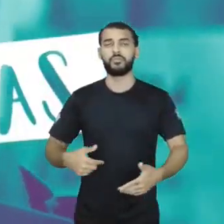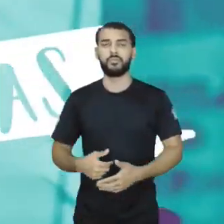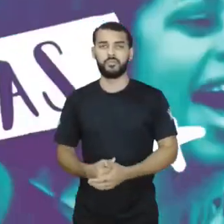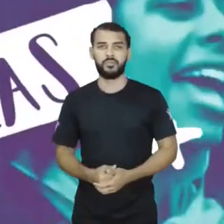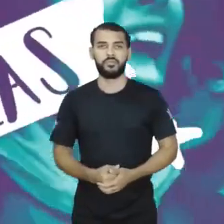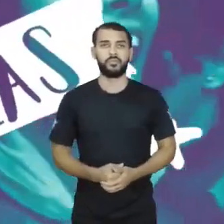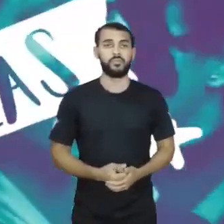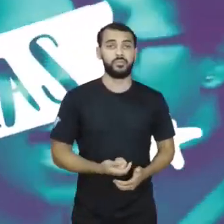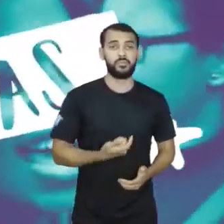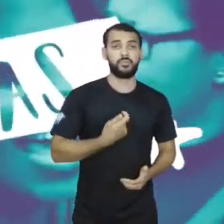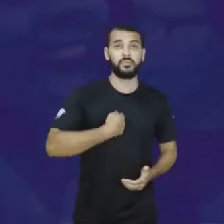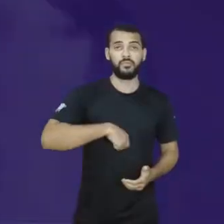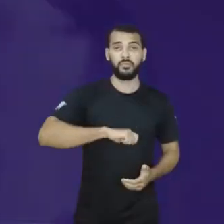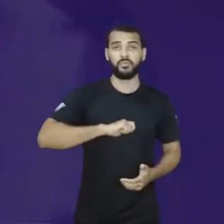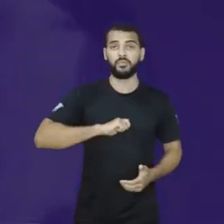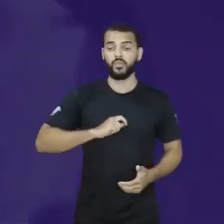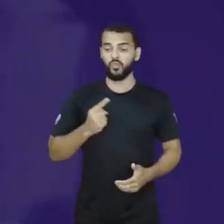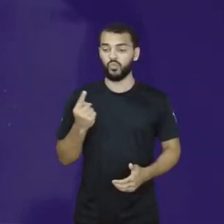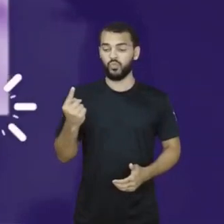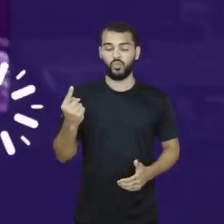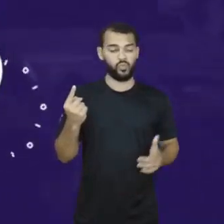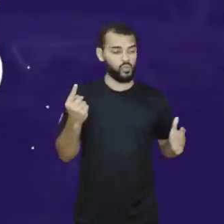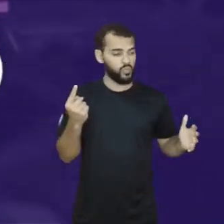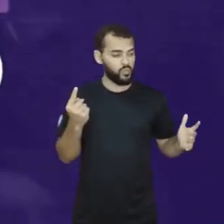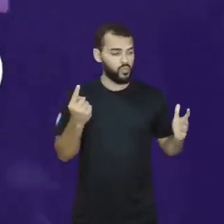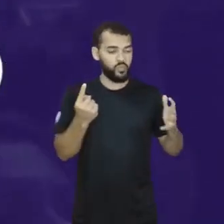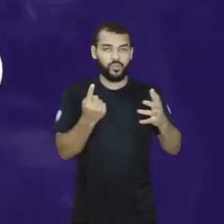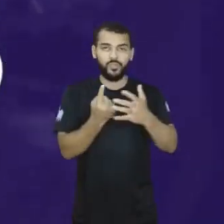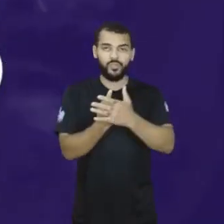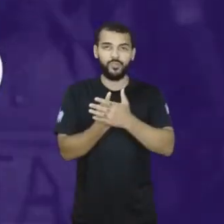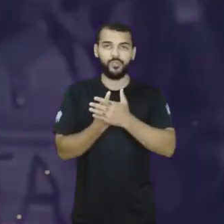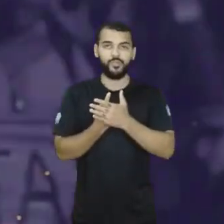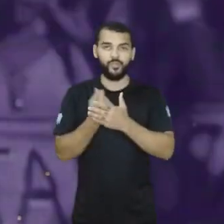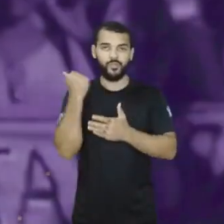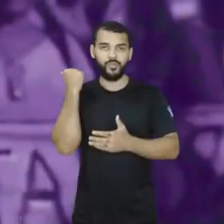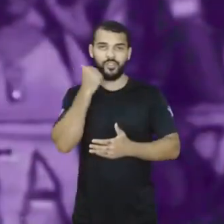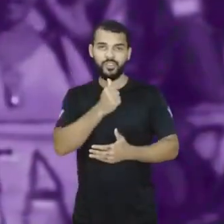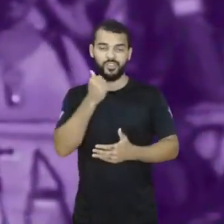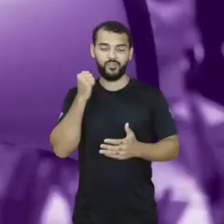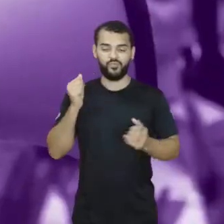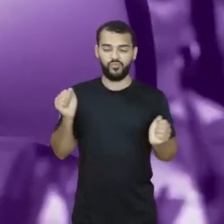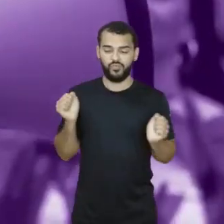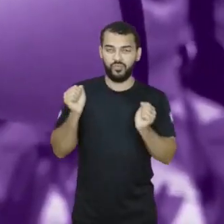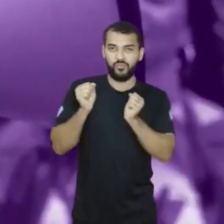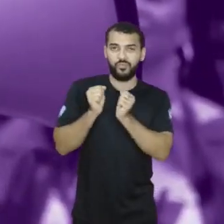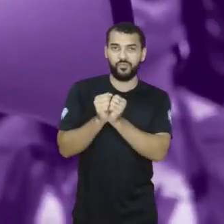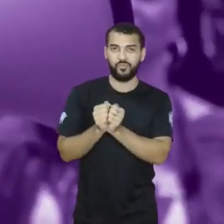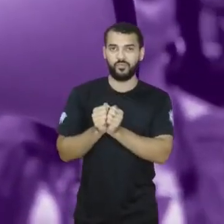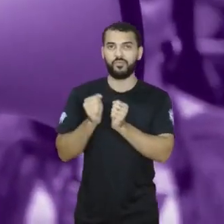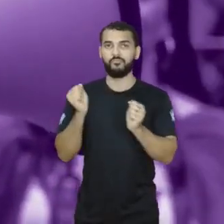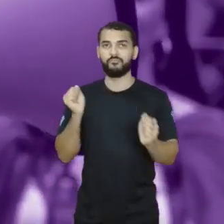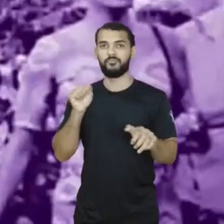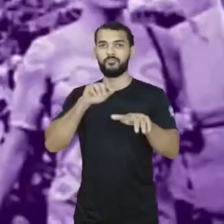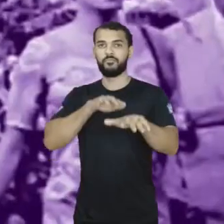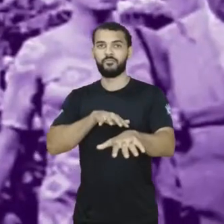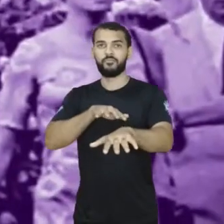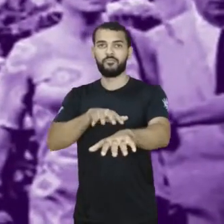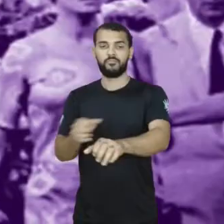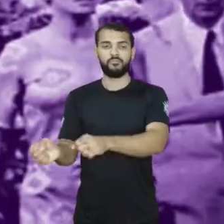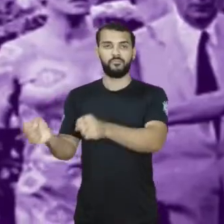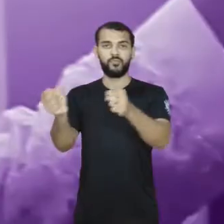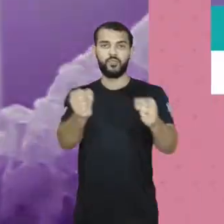Eu sou uma delas, são elas por elas, ocupando os espaços